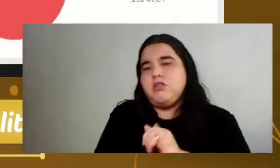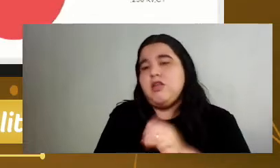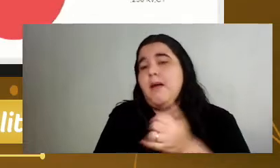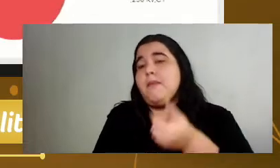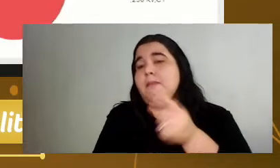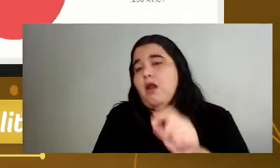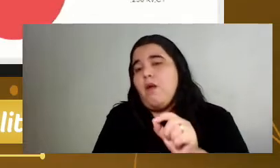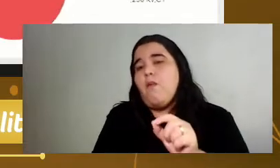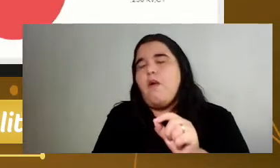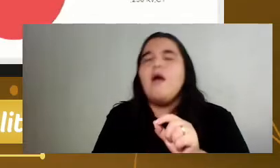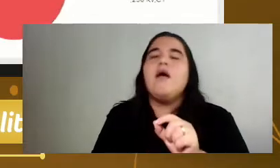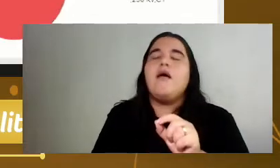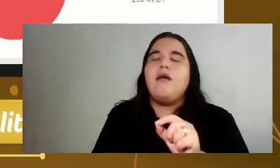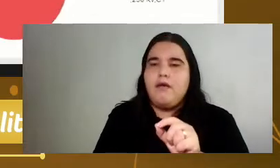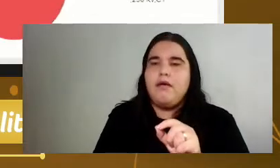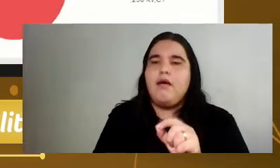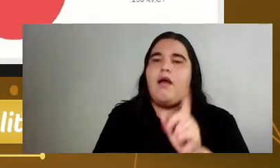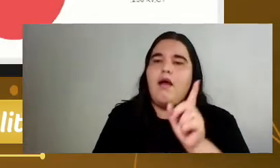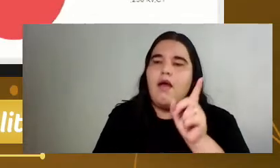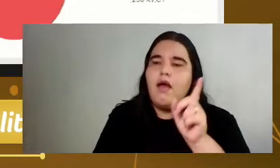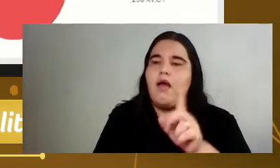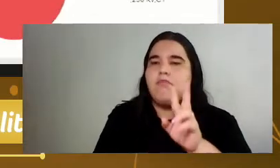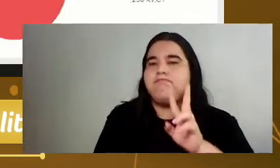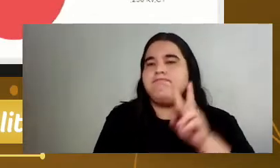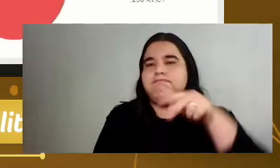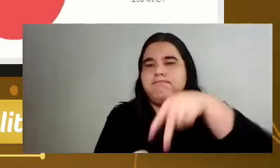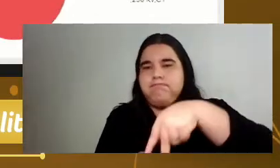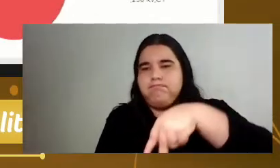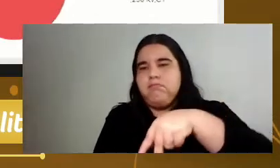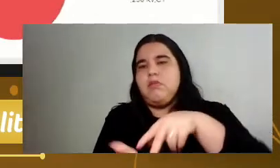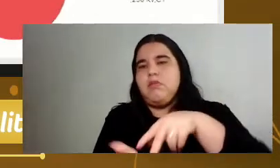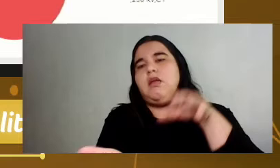poder notificar e cadastrar o pessoal de campo.